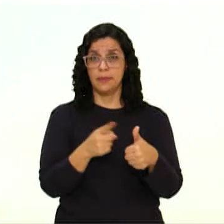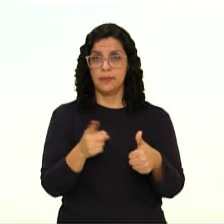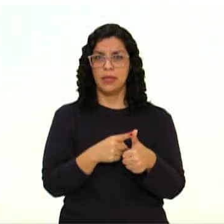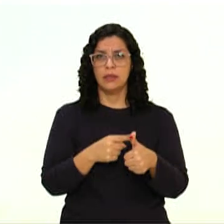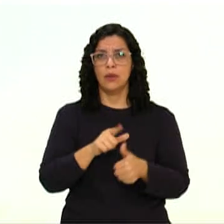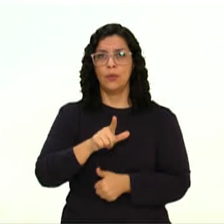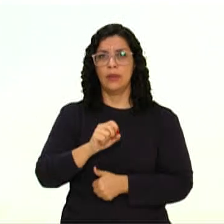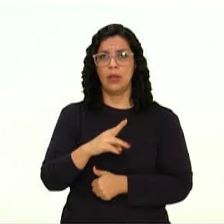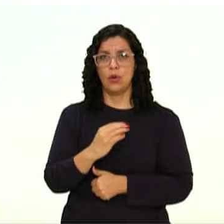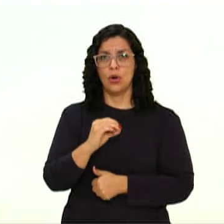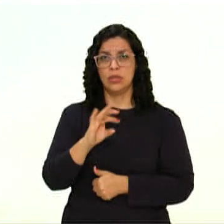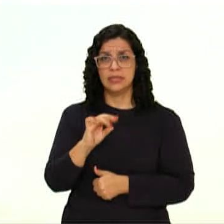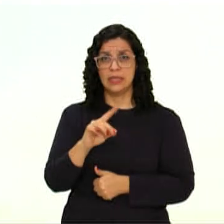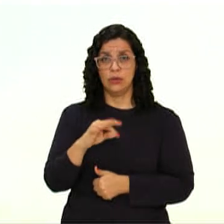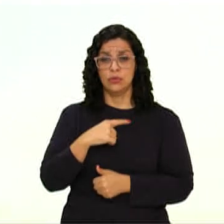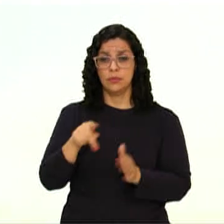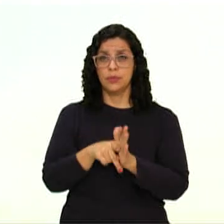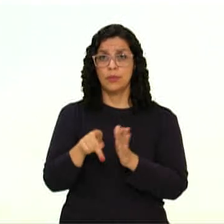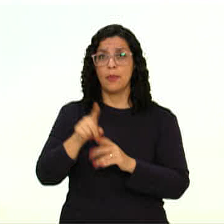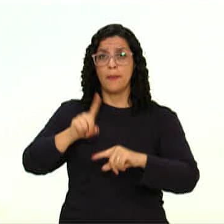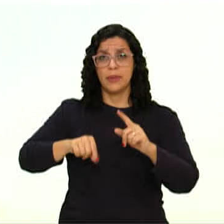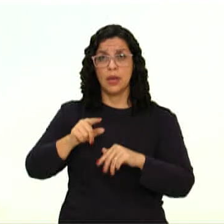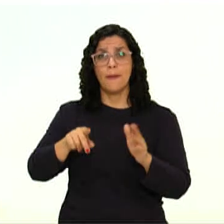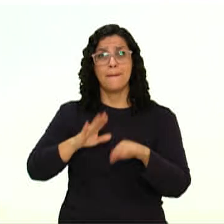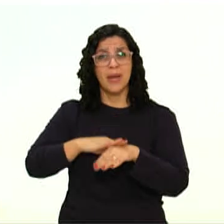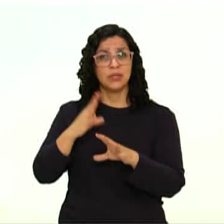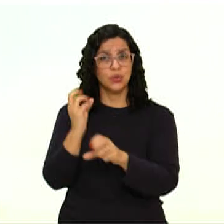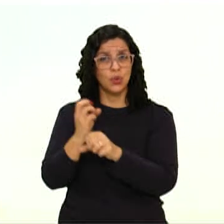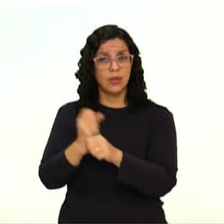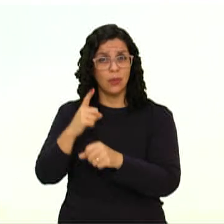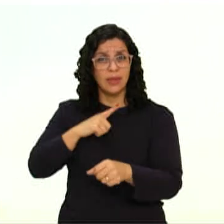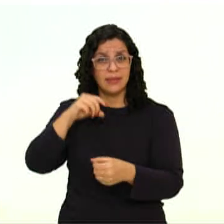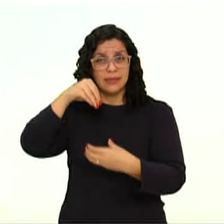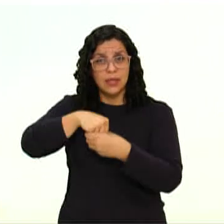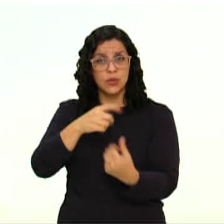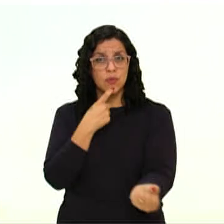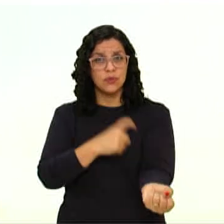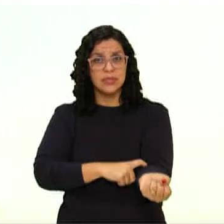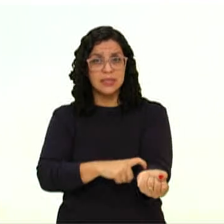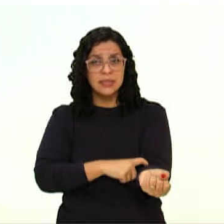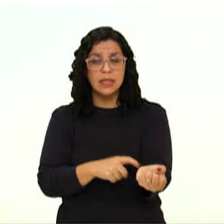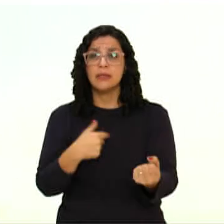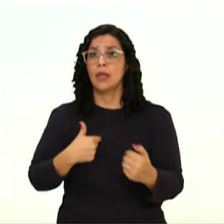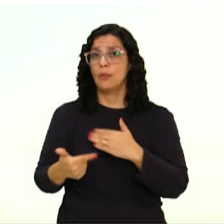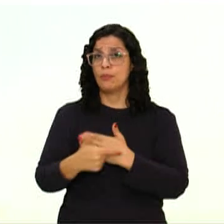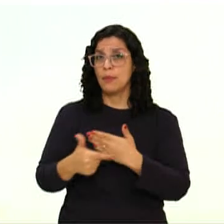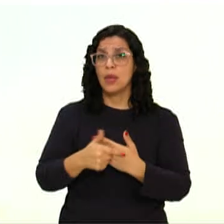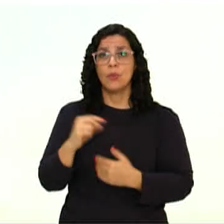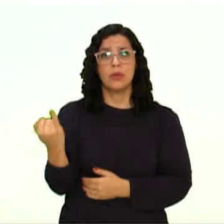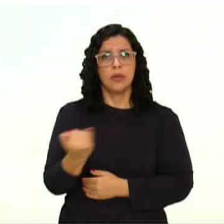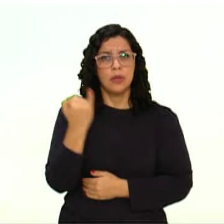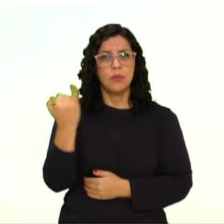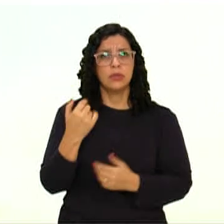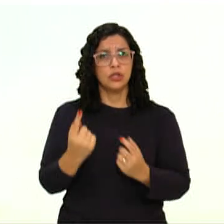os leucócitos são os elementos figurados mais numerosos na corrente sanguínea e desempenham importante função na defesa do